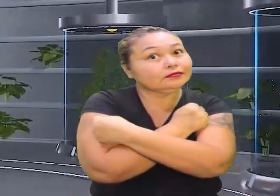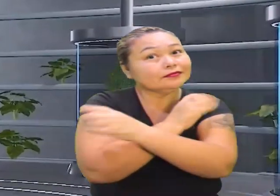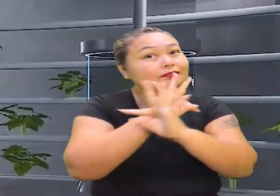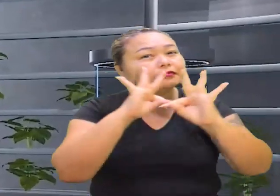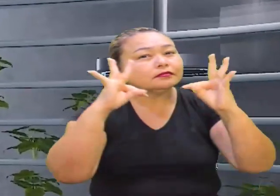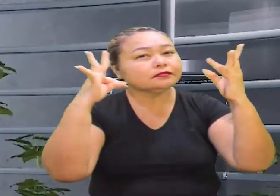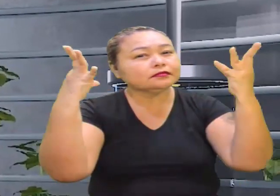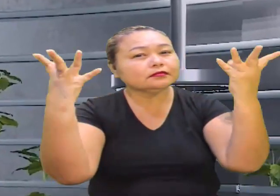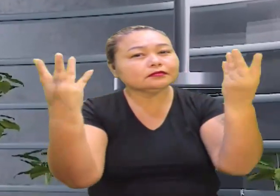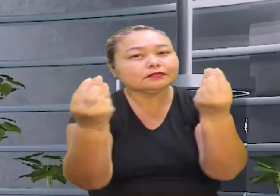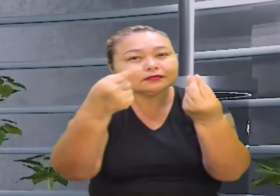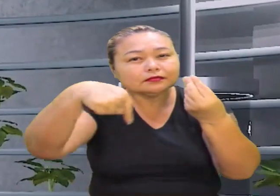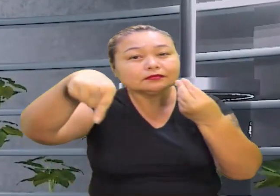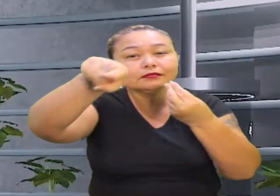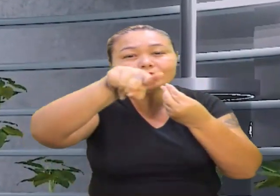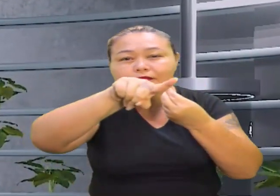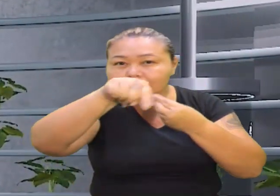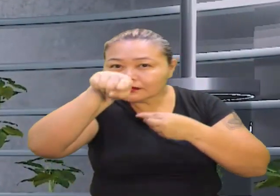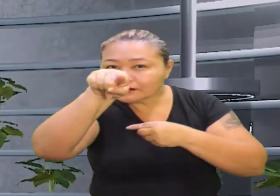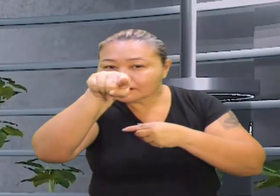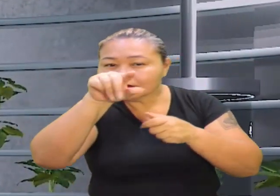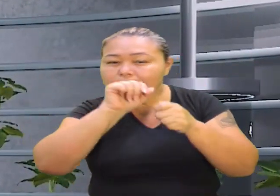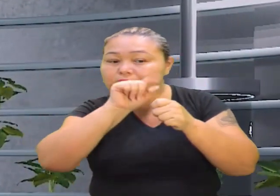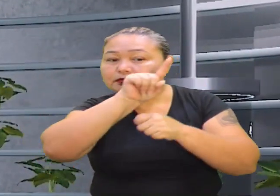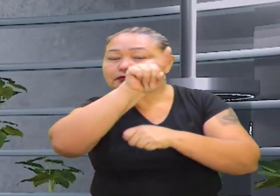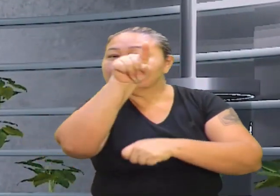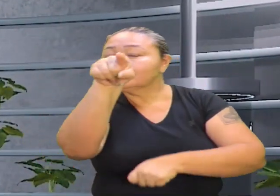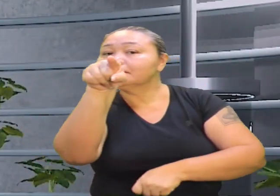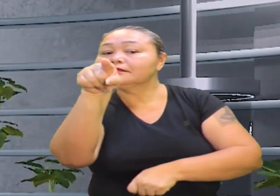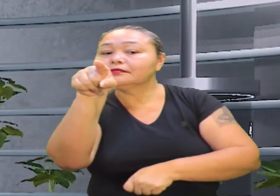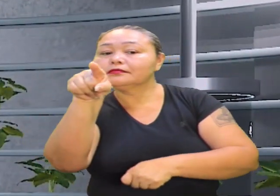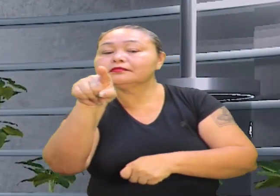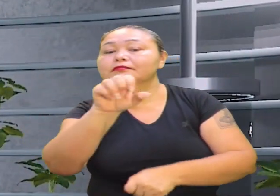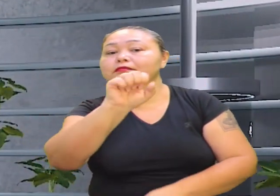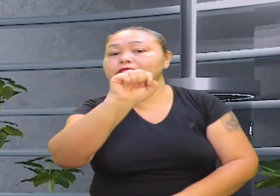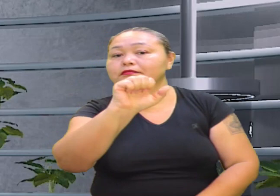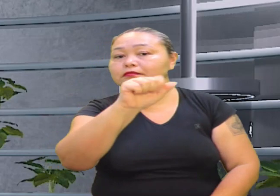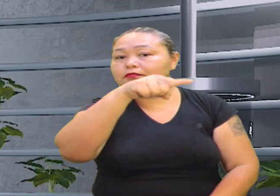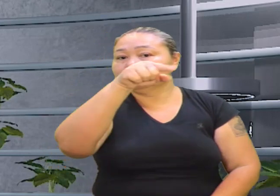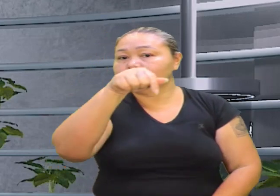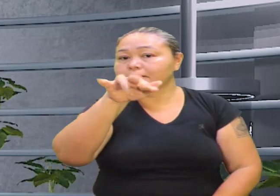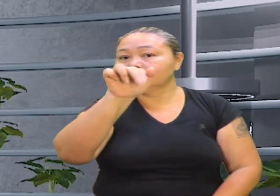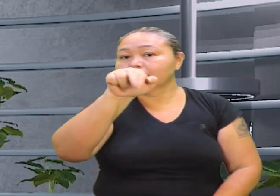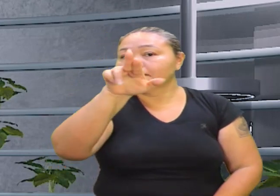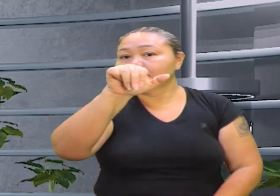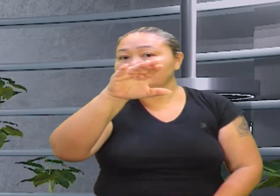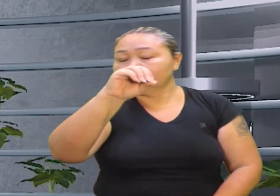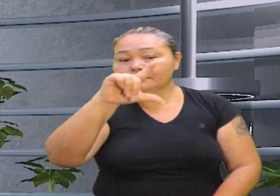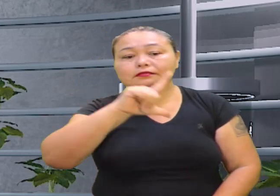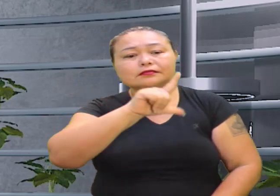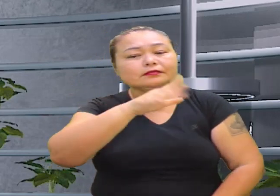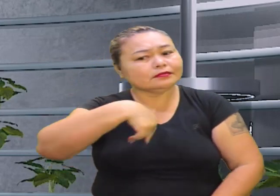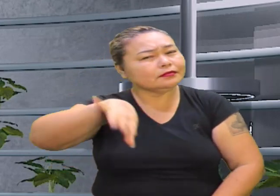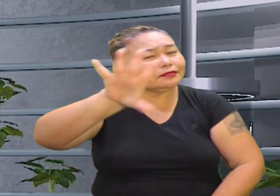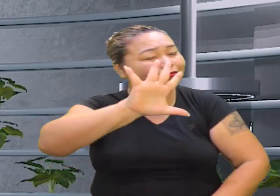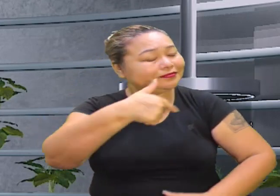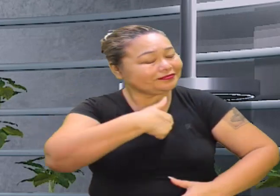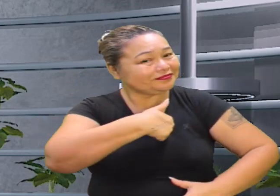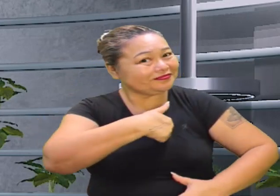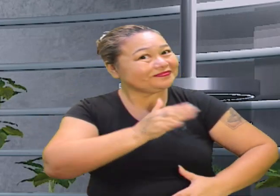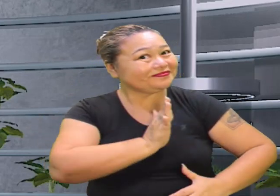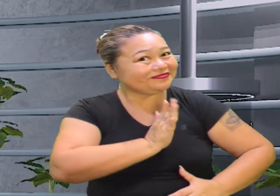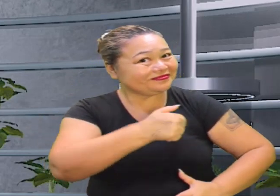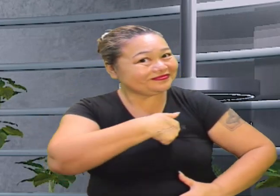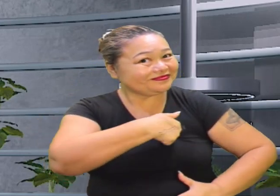mundo, principalmente o pessoal lá de São Francisco do Guaporé, o povo que está aqui no meu coração.